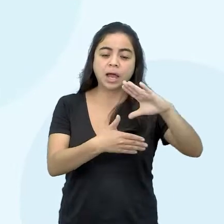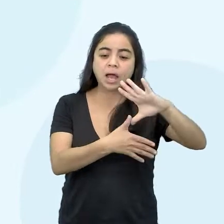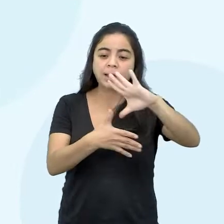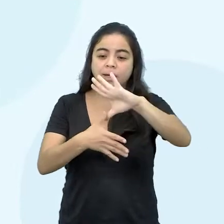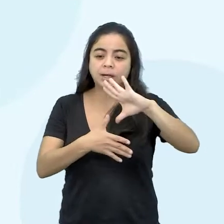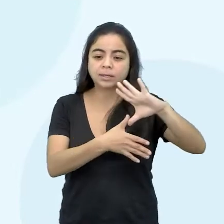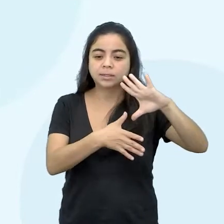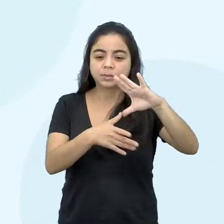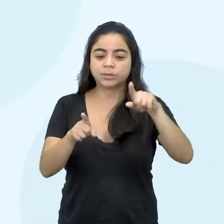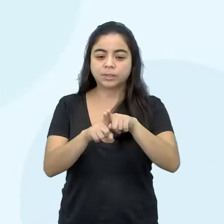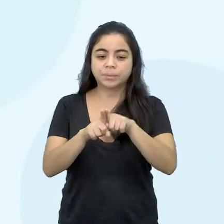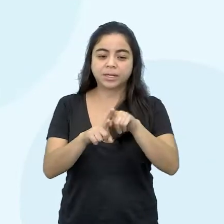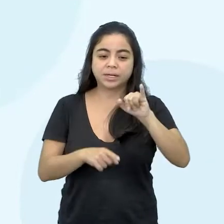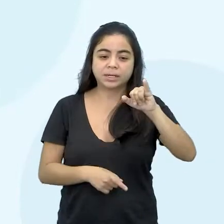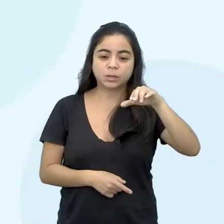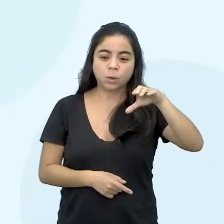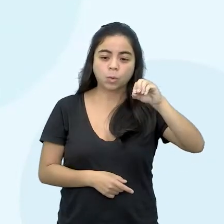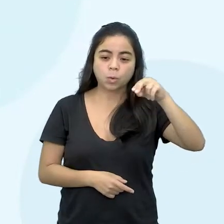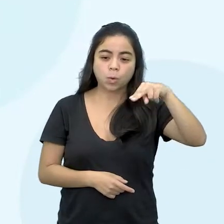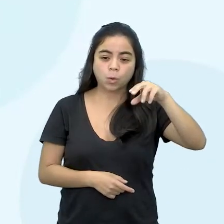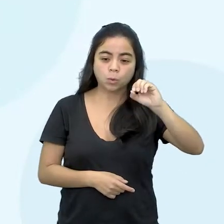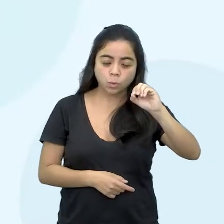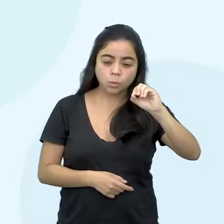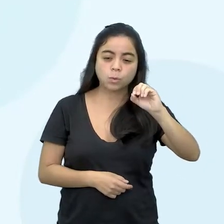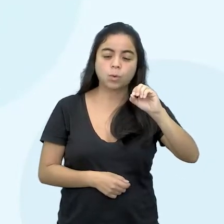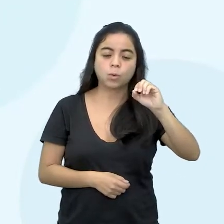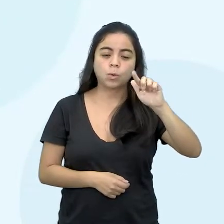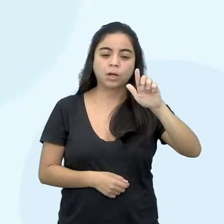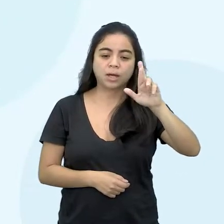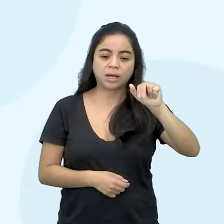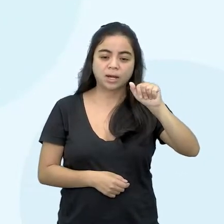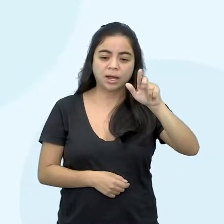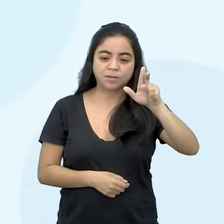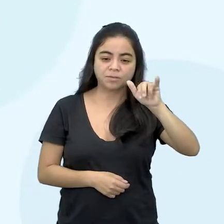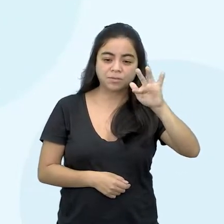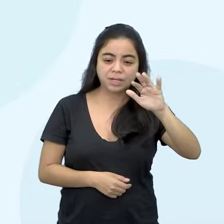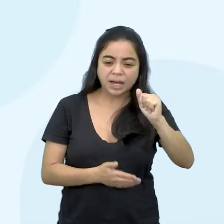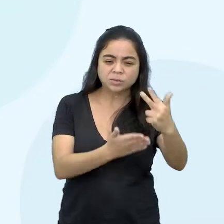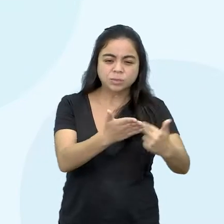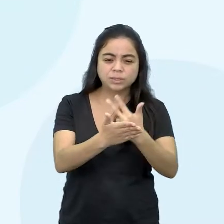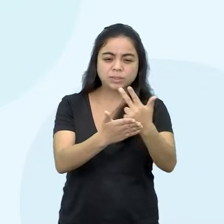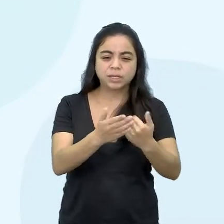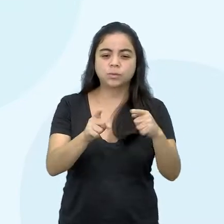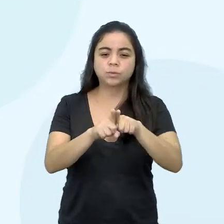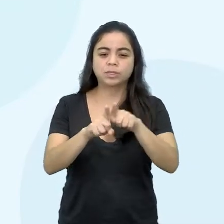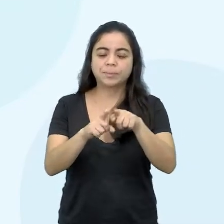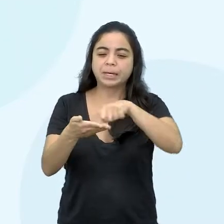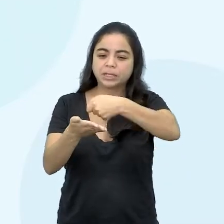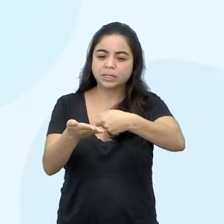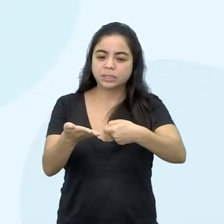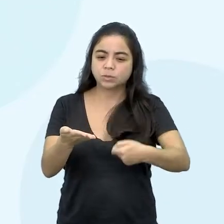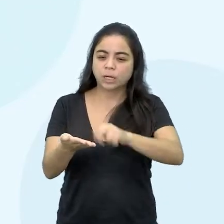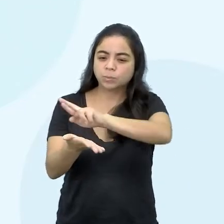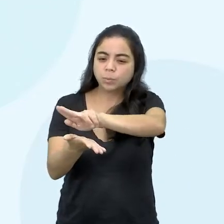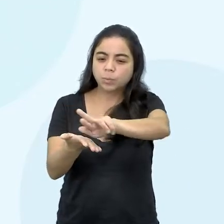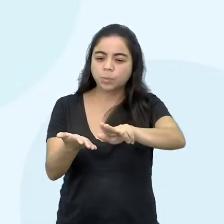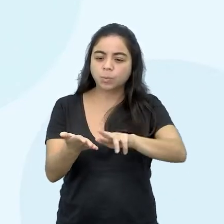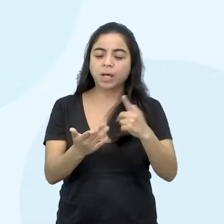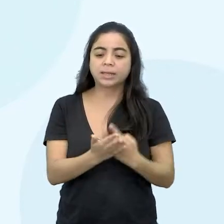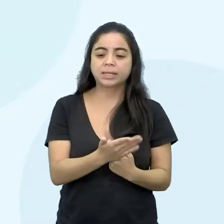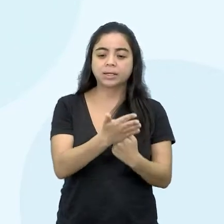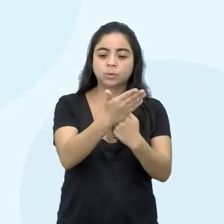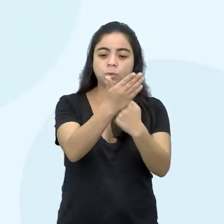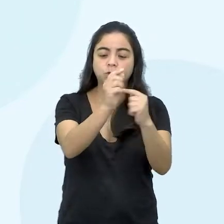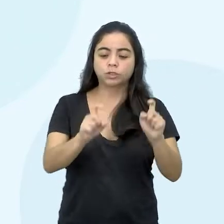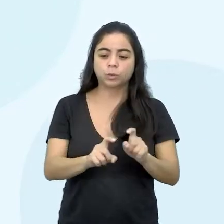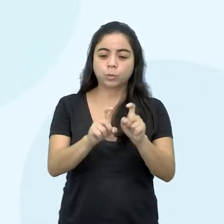cartográfica e iconográfica, bem como diferentes gêneros textuais e tecnologias digitais,